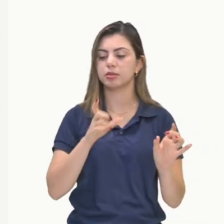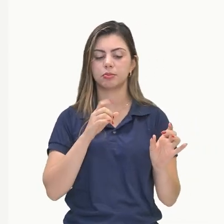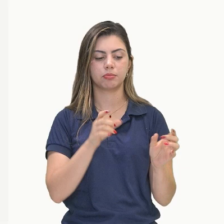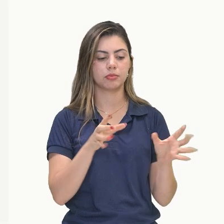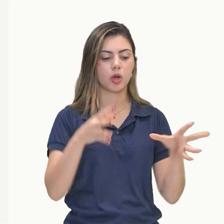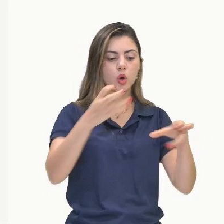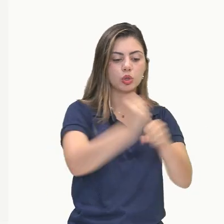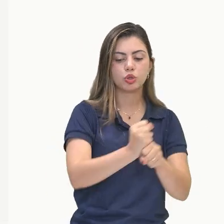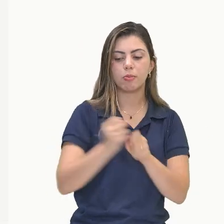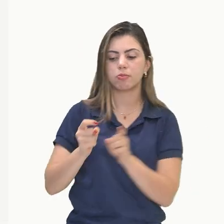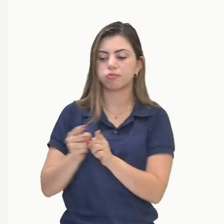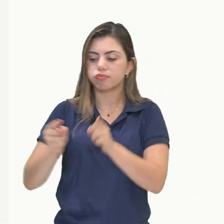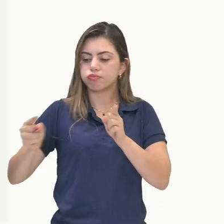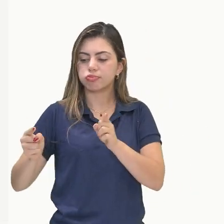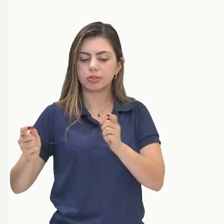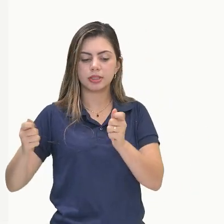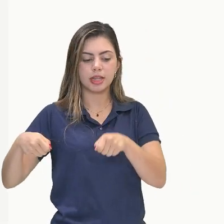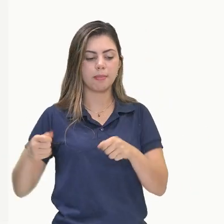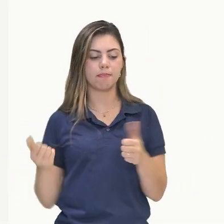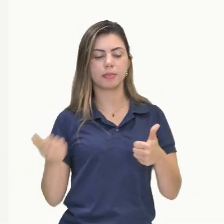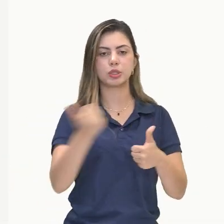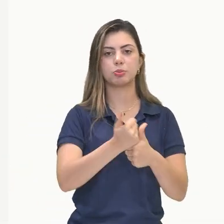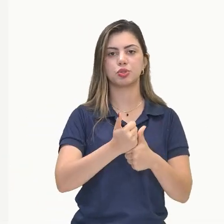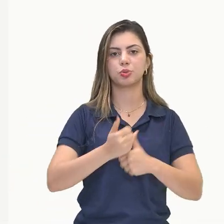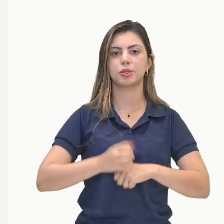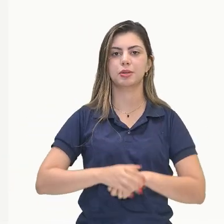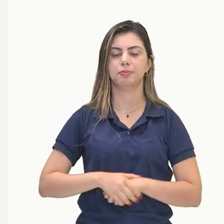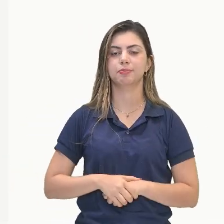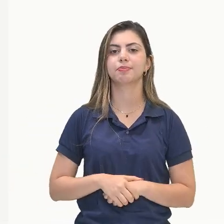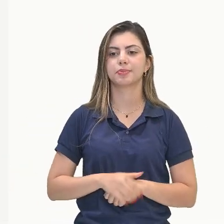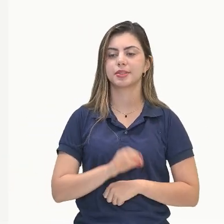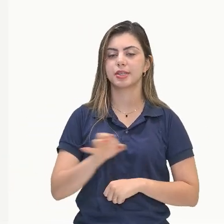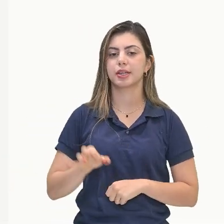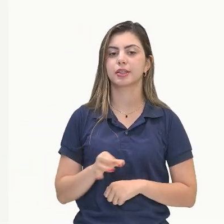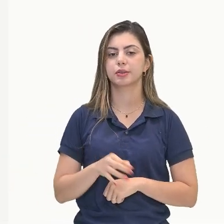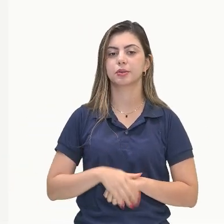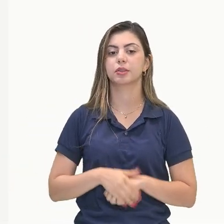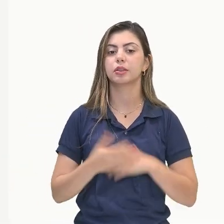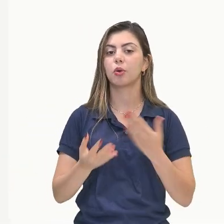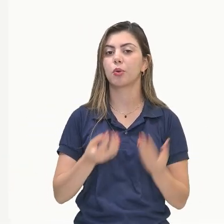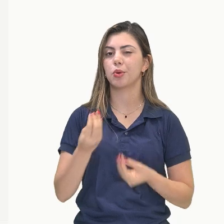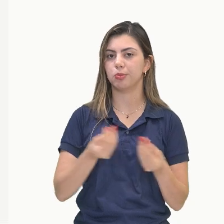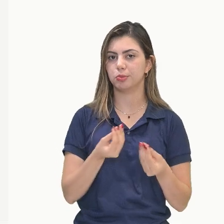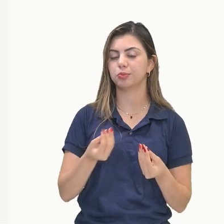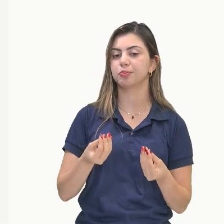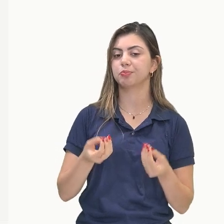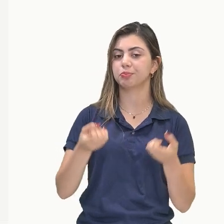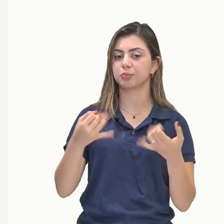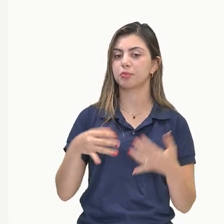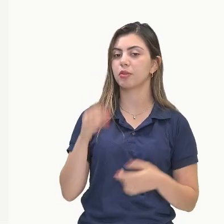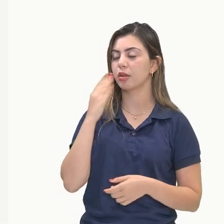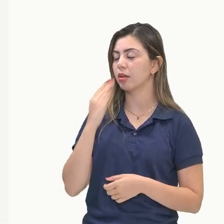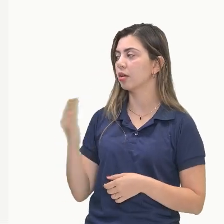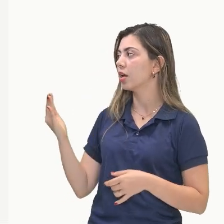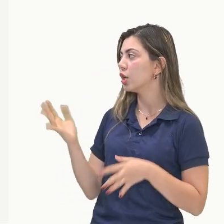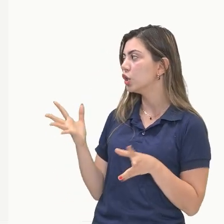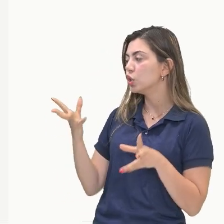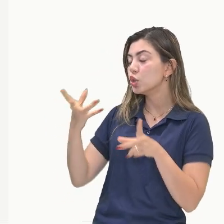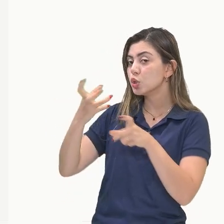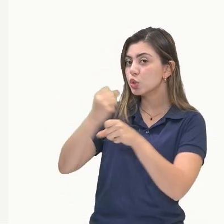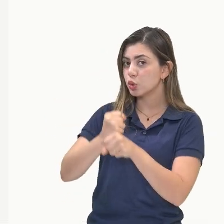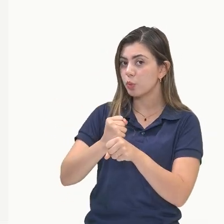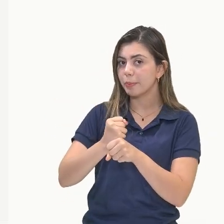inversos dos capacitores do circuito. Na verdade, né, eu somo os inversos e no final eu inverto